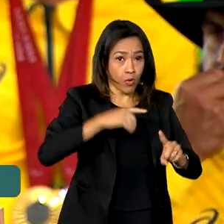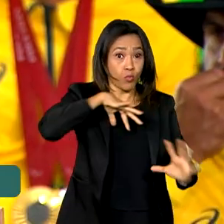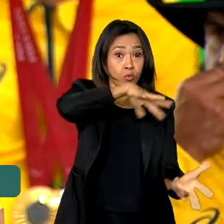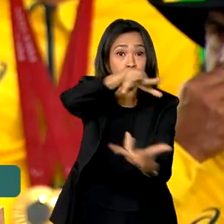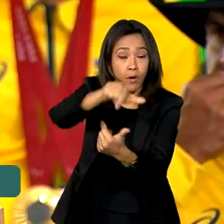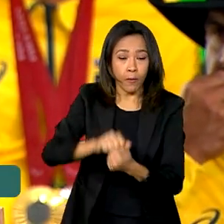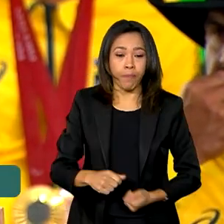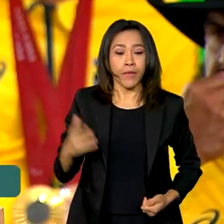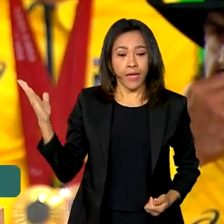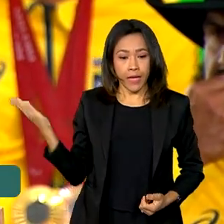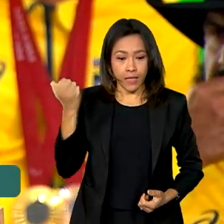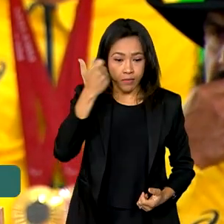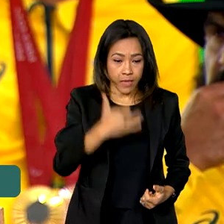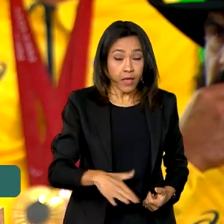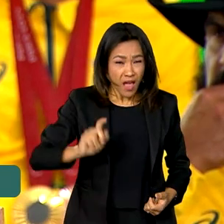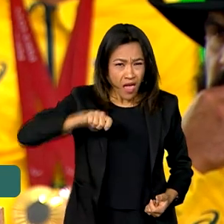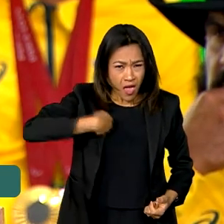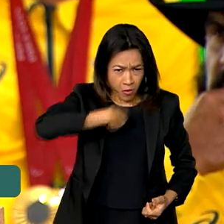for presidente da República,